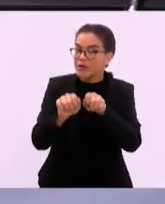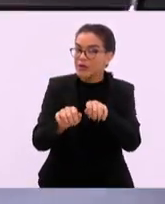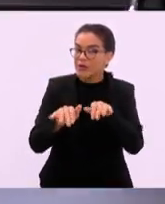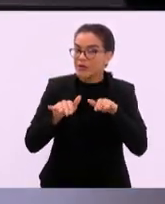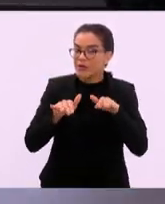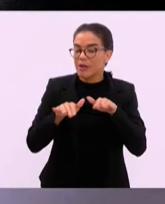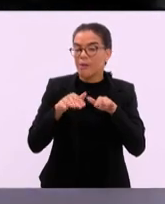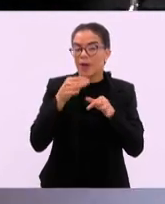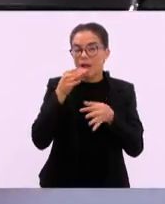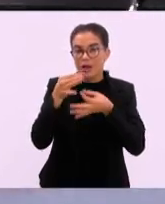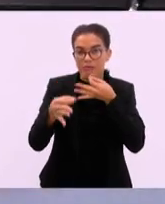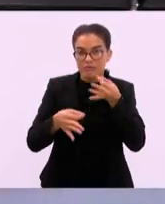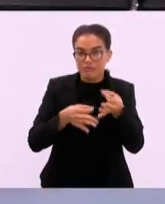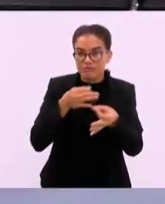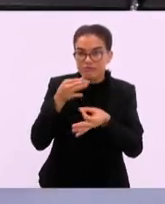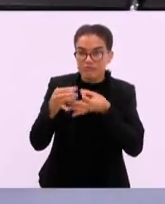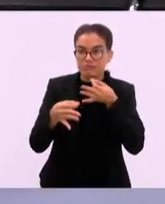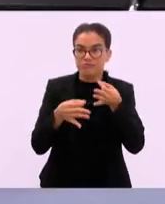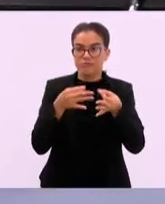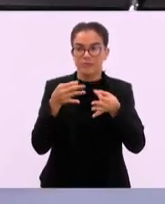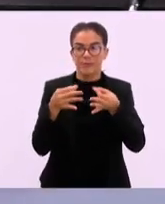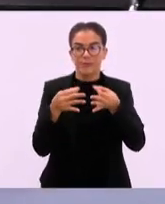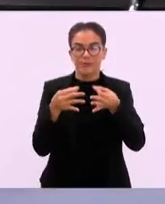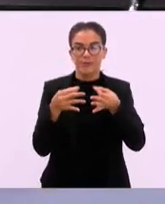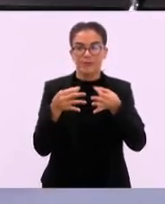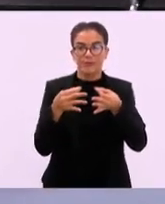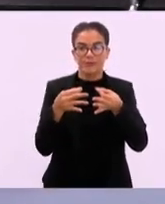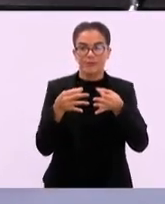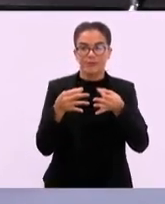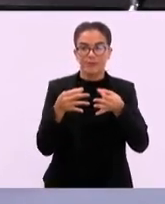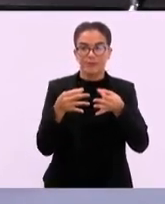para sugerir uma...